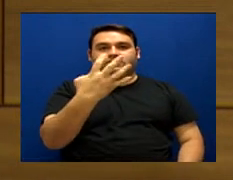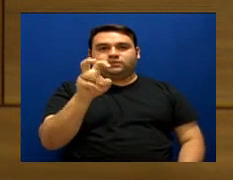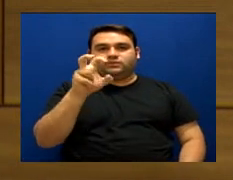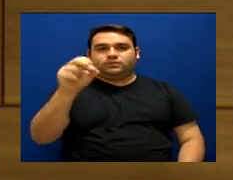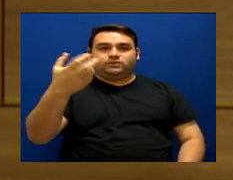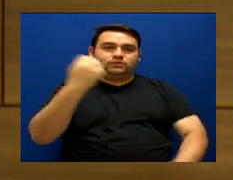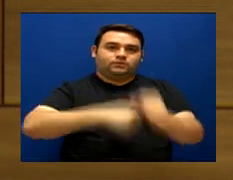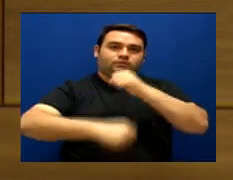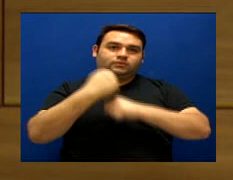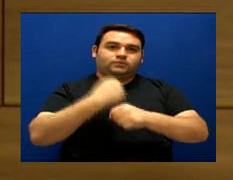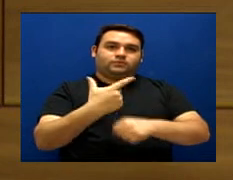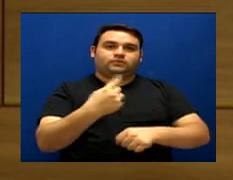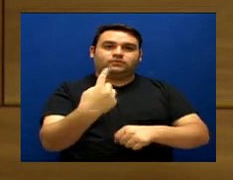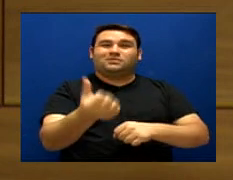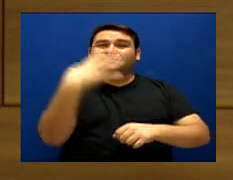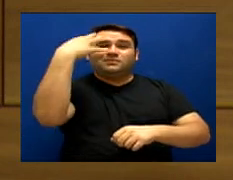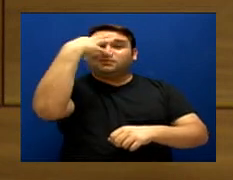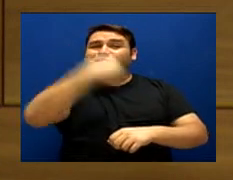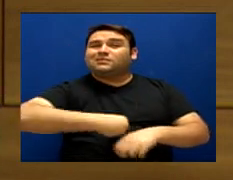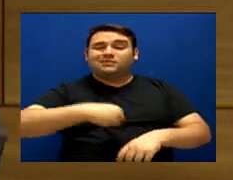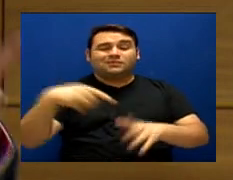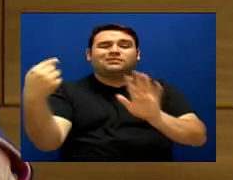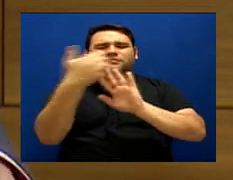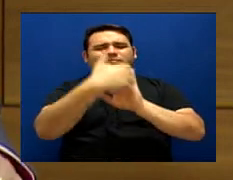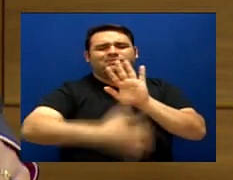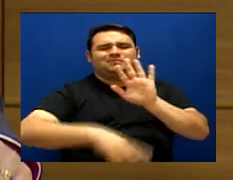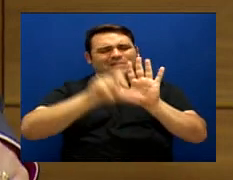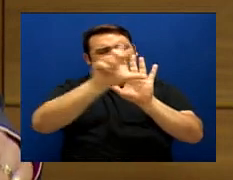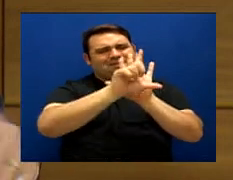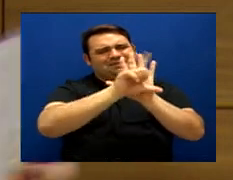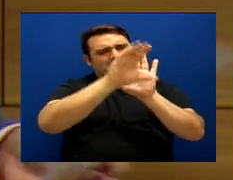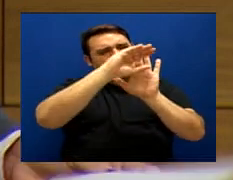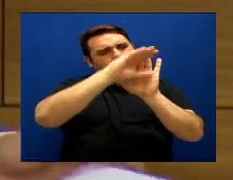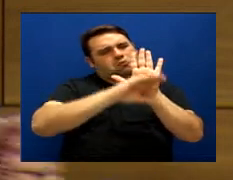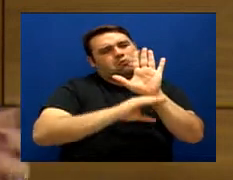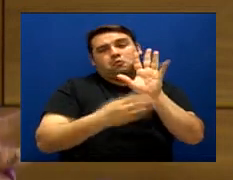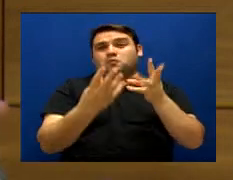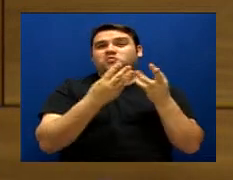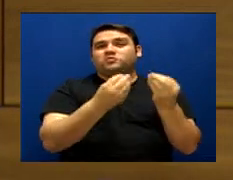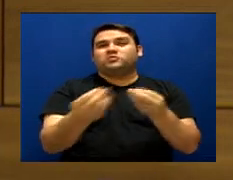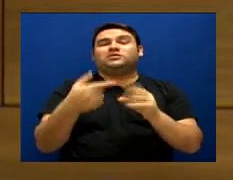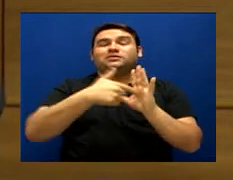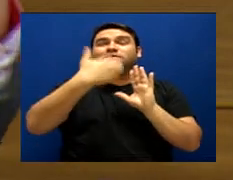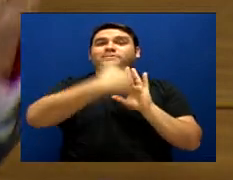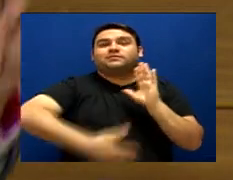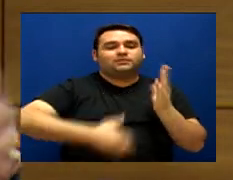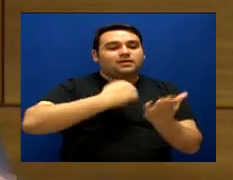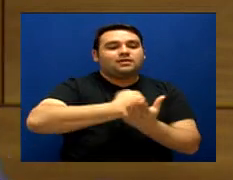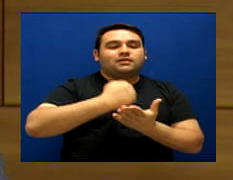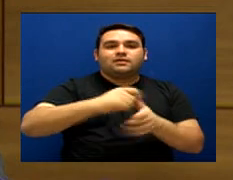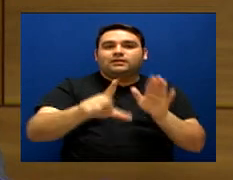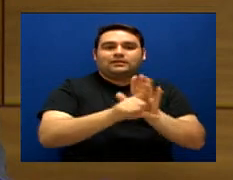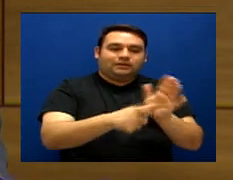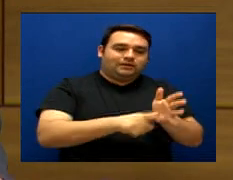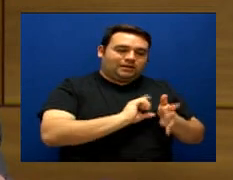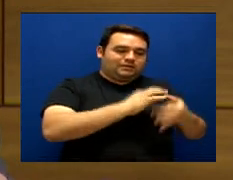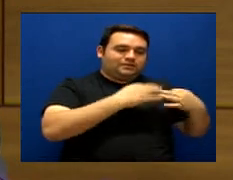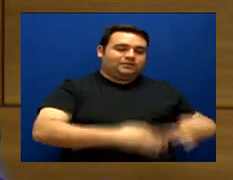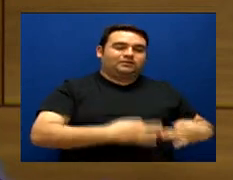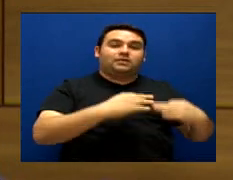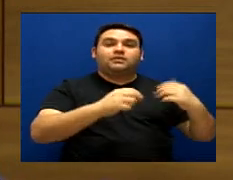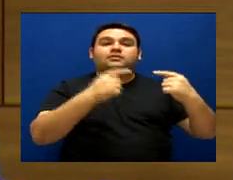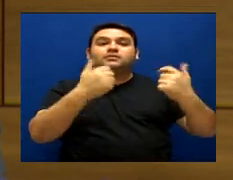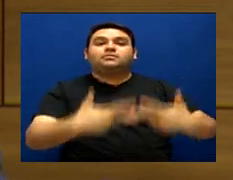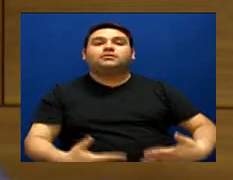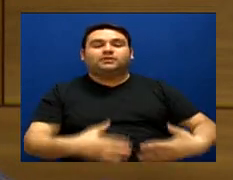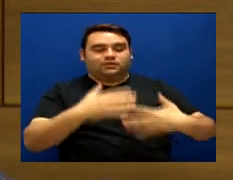22.450 de 2016, ele é lindo. Ele tem um monte de lei aqui que ele prevê, ele regulamentou a lei anterior e ele prevê